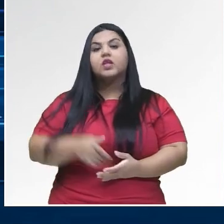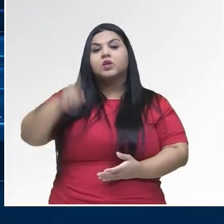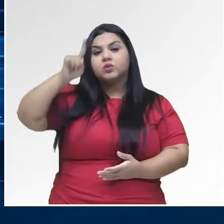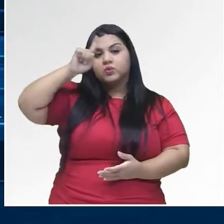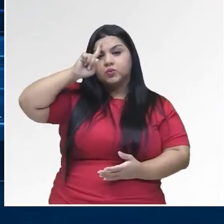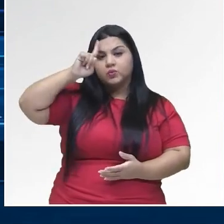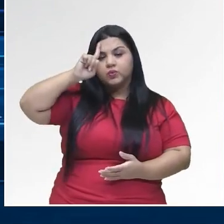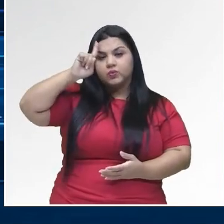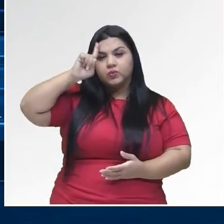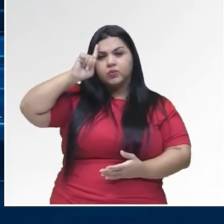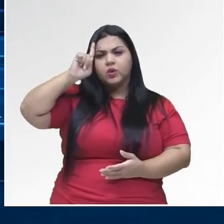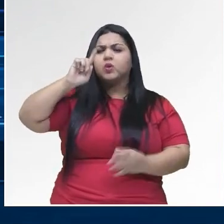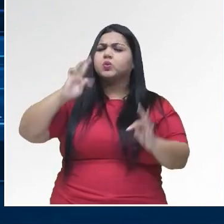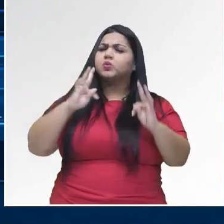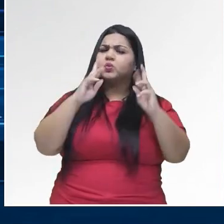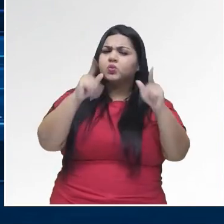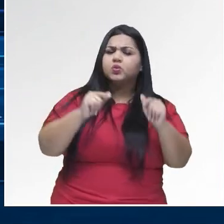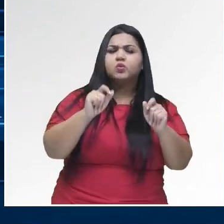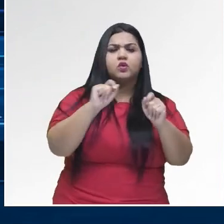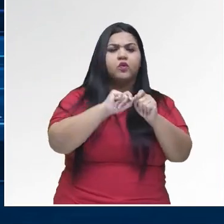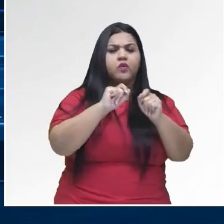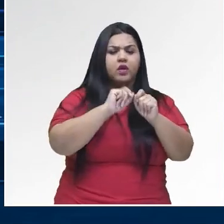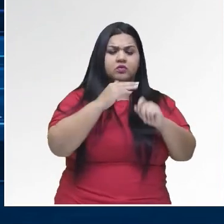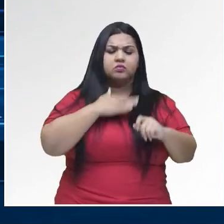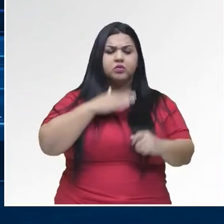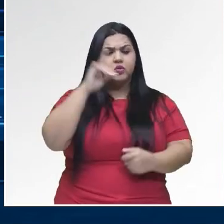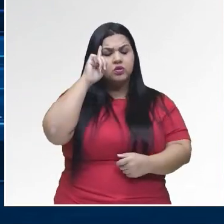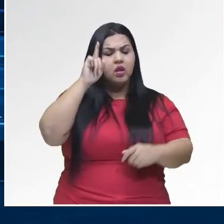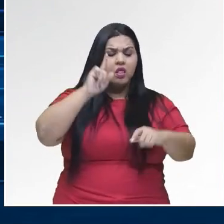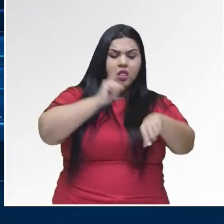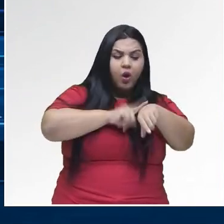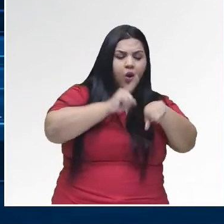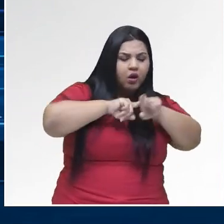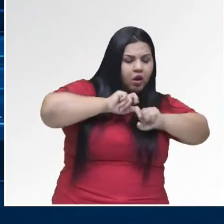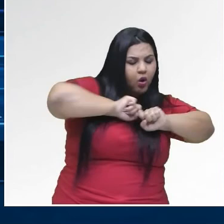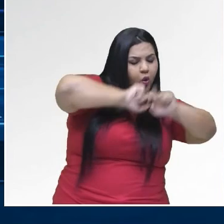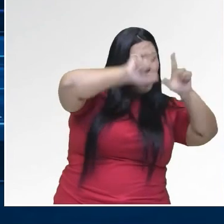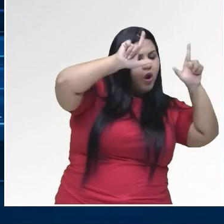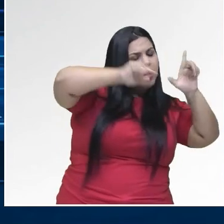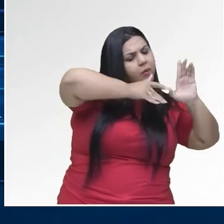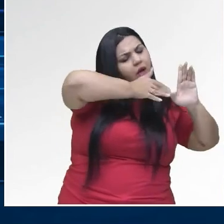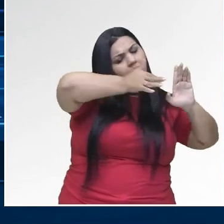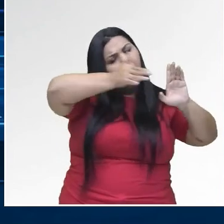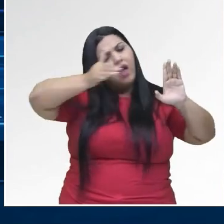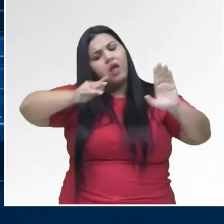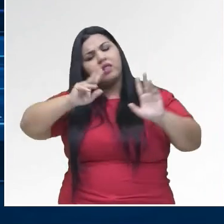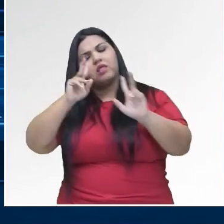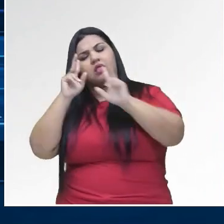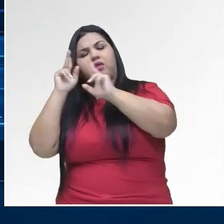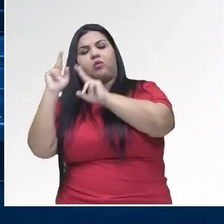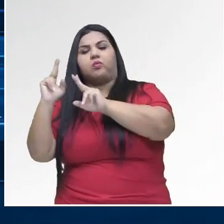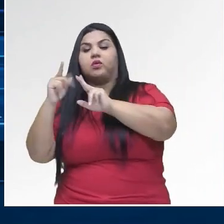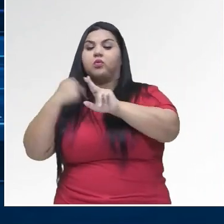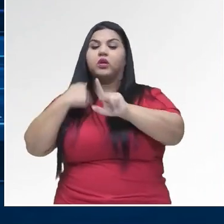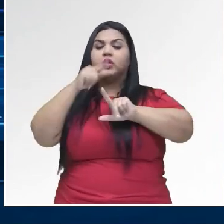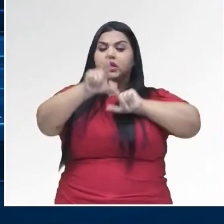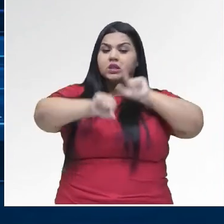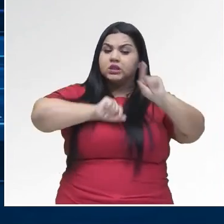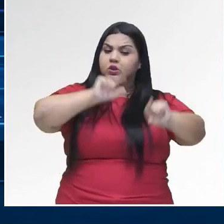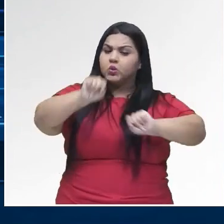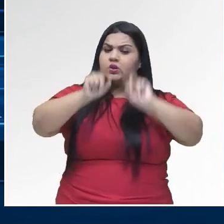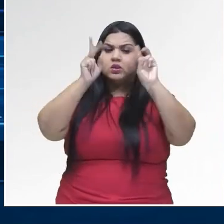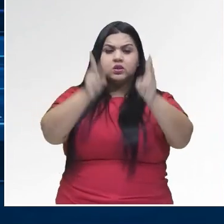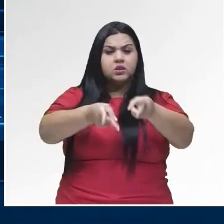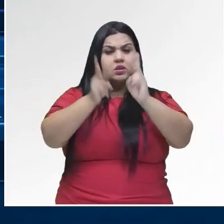cotidiana. É tudo que eu faço no meu dia a dia, desde quando eu acordo até a hora que eu vou dormir. Porque eu estou sempre fazendo escolhas. E